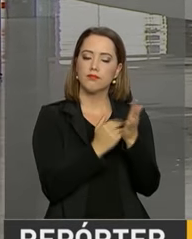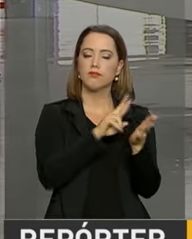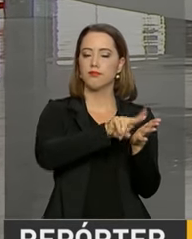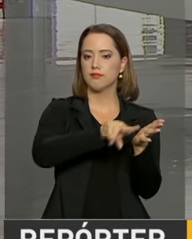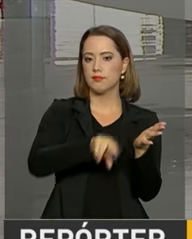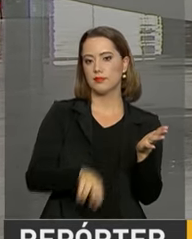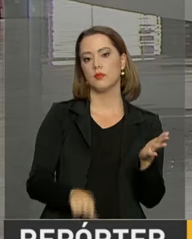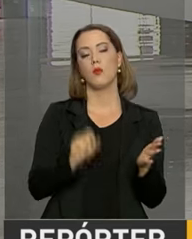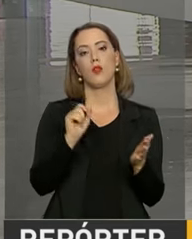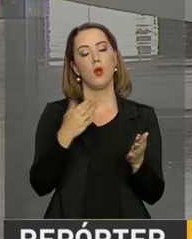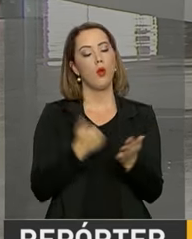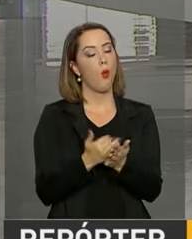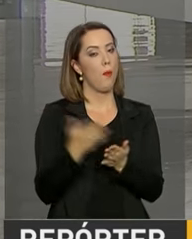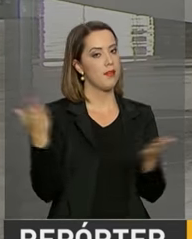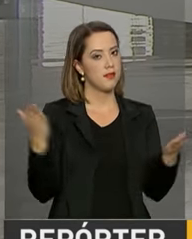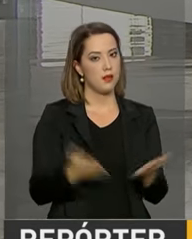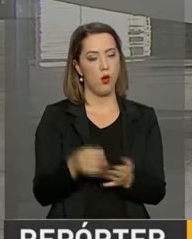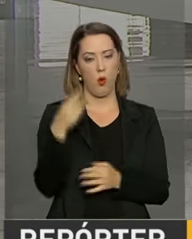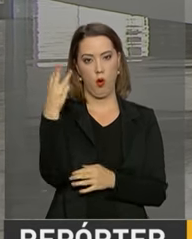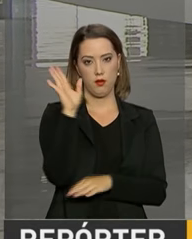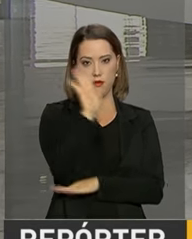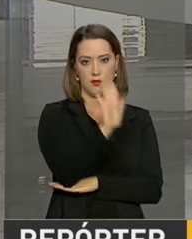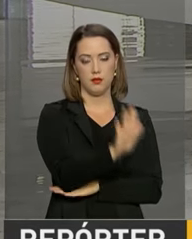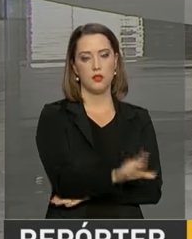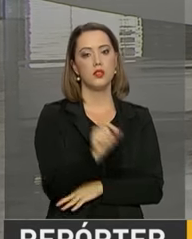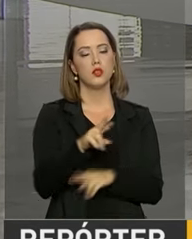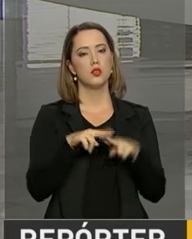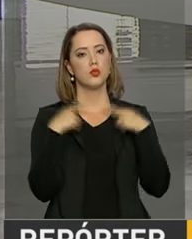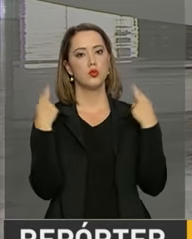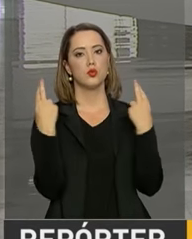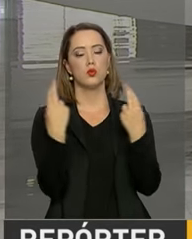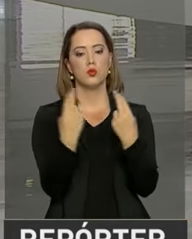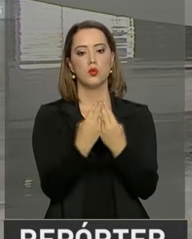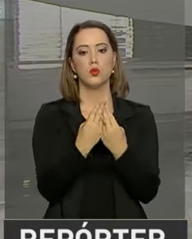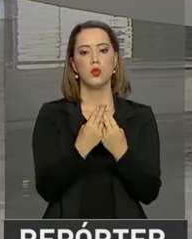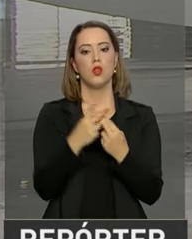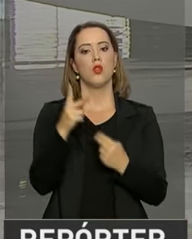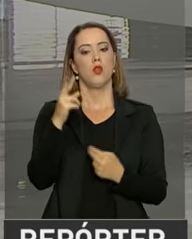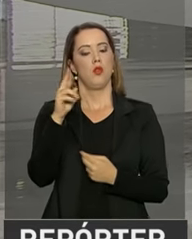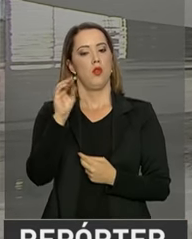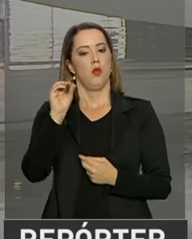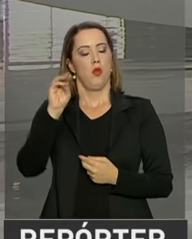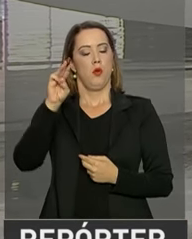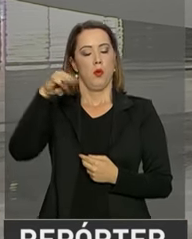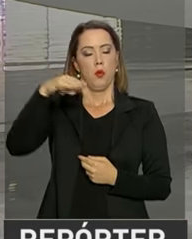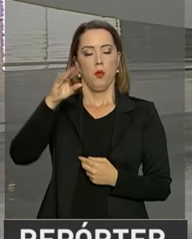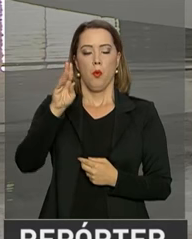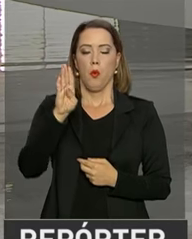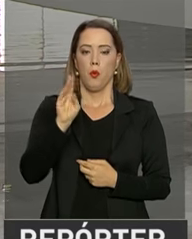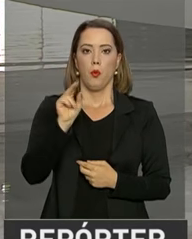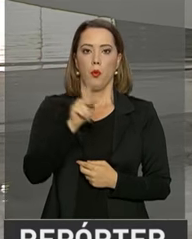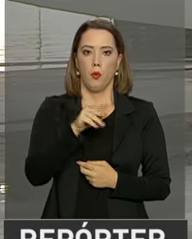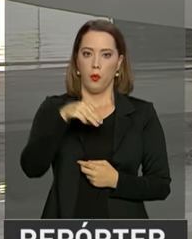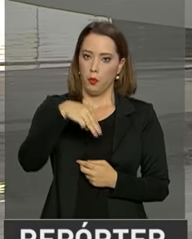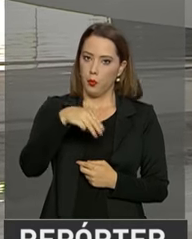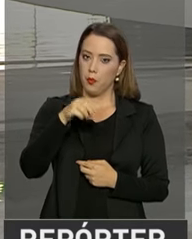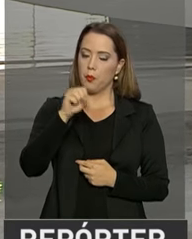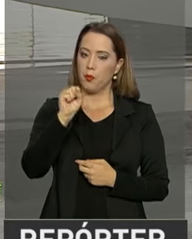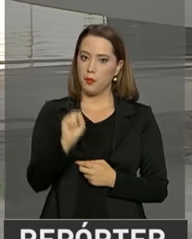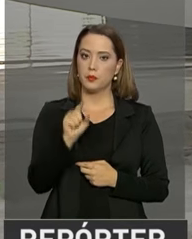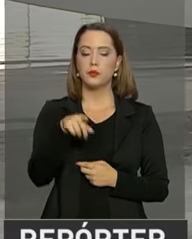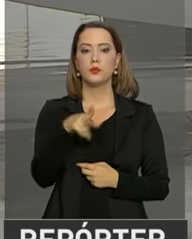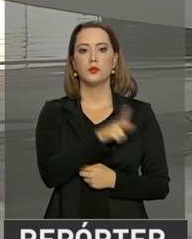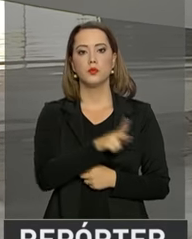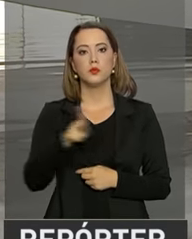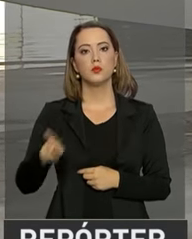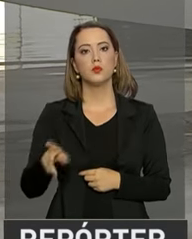aqui no Palácio do Planalto, que começa agora, às 3 horas, com uma reunião com Rubens Ometo Silveira Melo, presidente do Conselho de